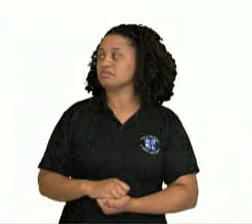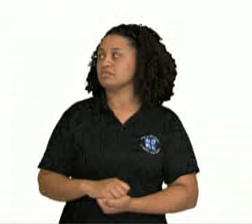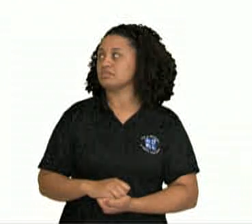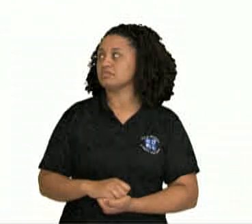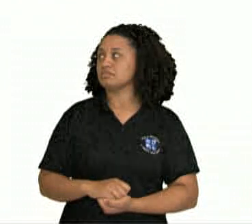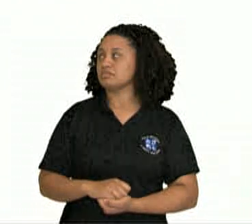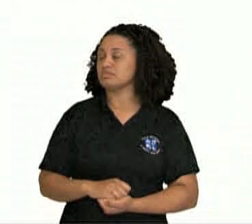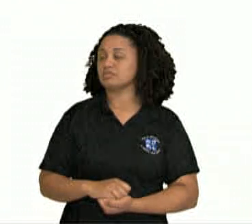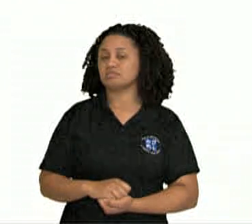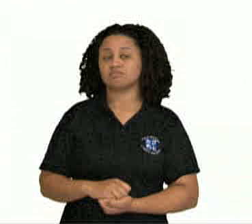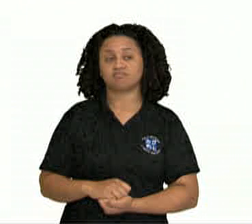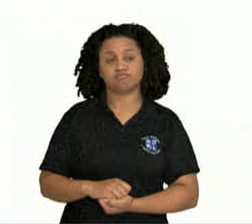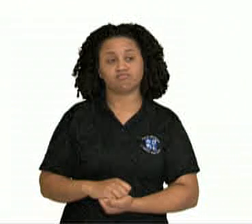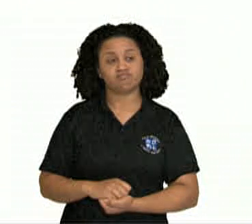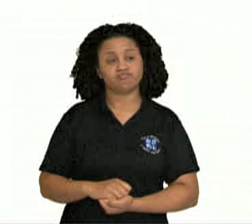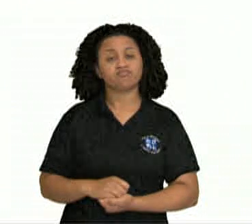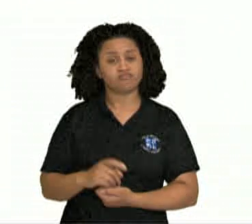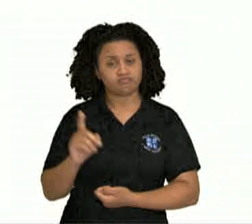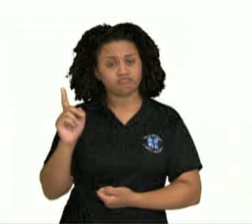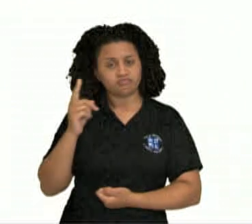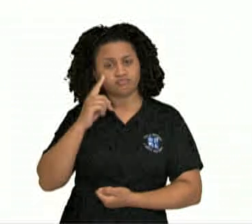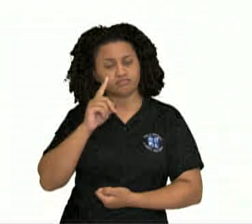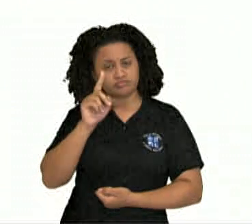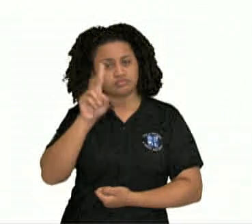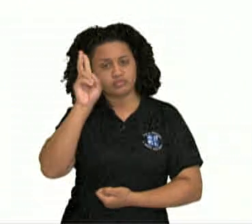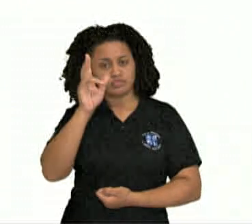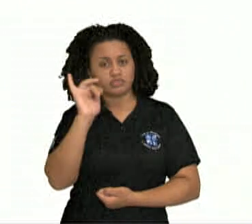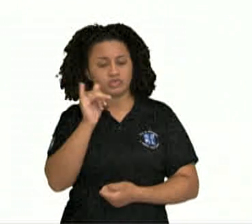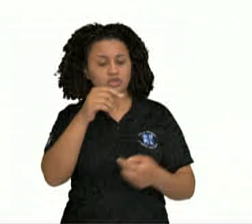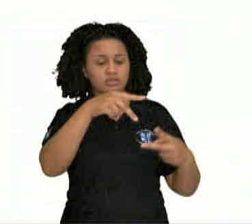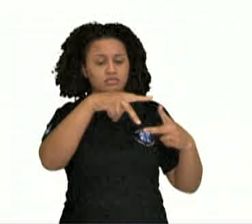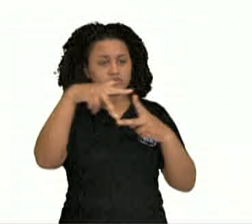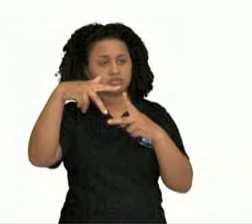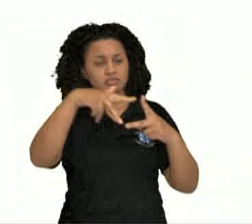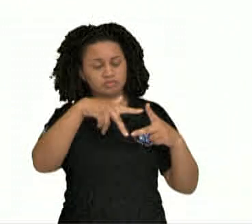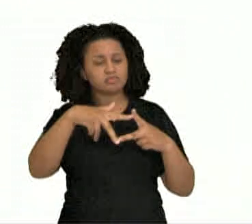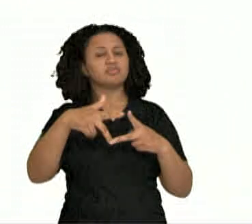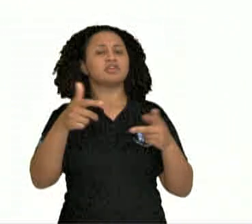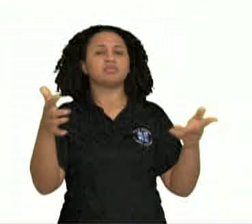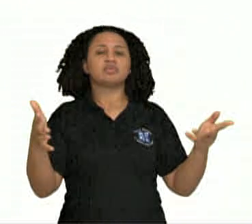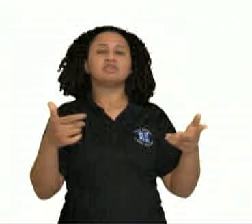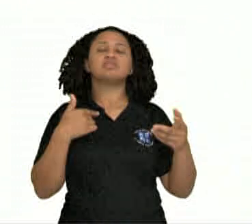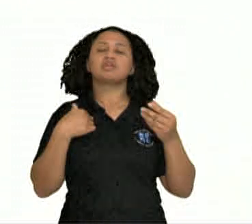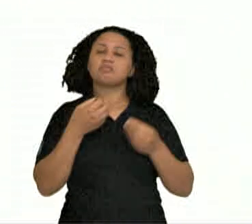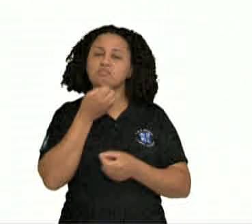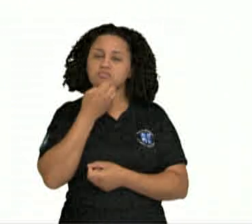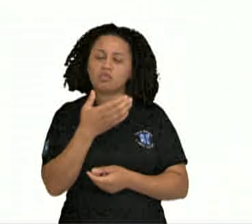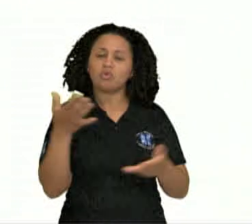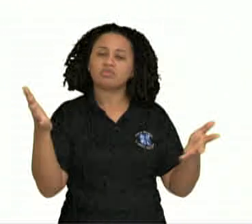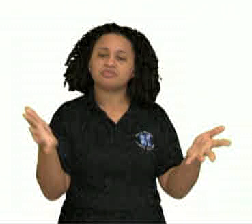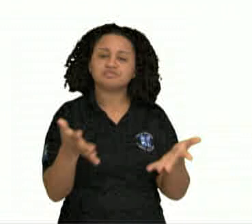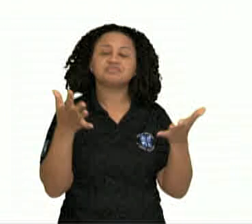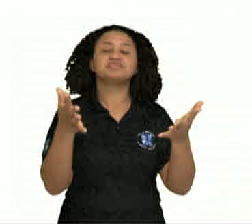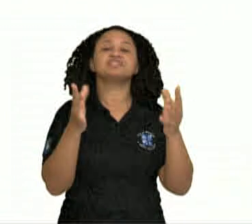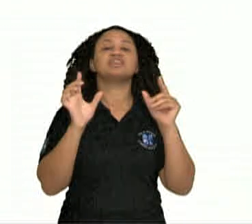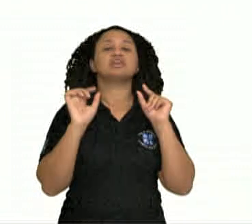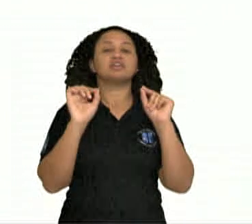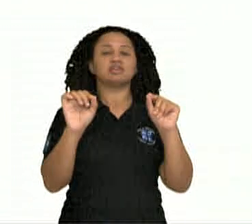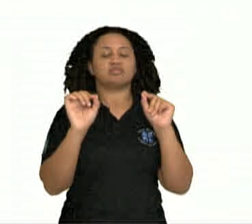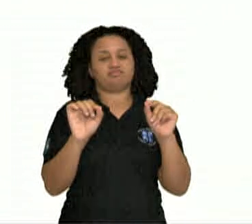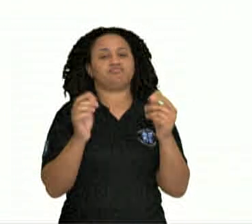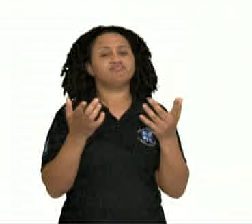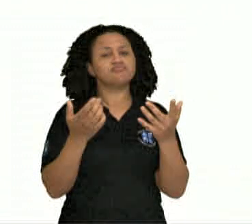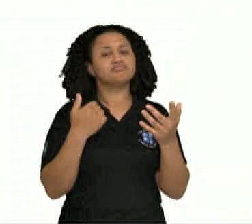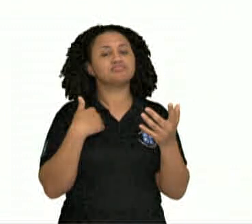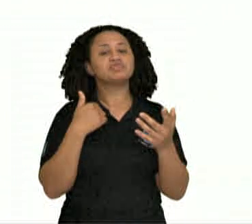lo intentastes. Então, temos uma mensagem aqui bem positiva a respeito de